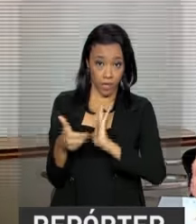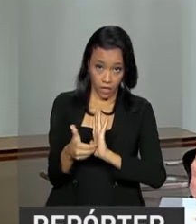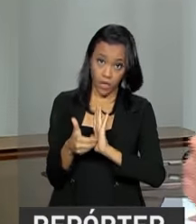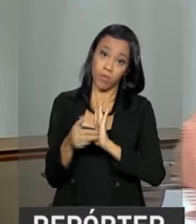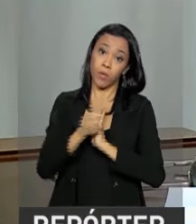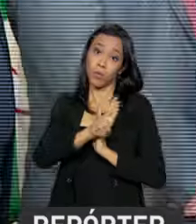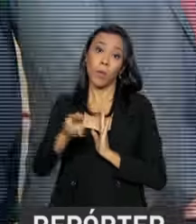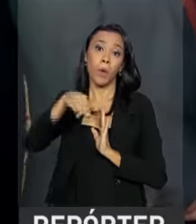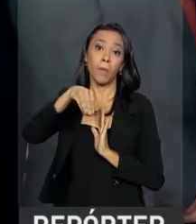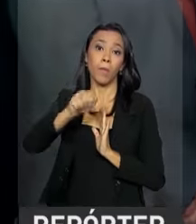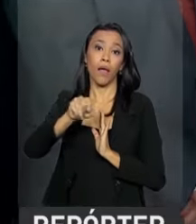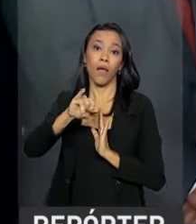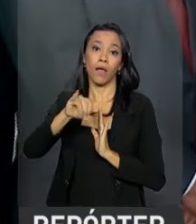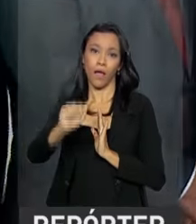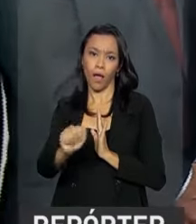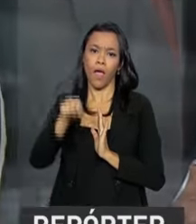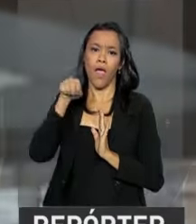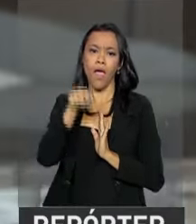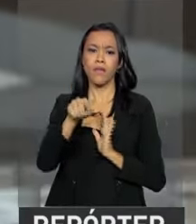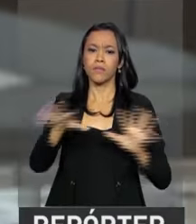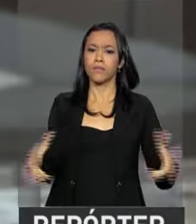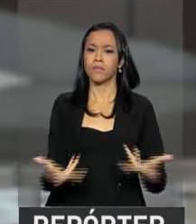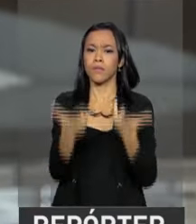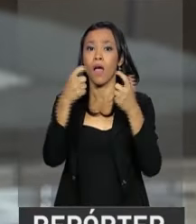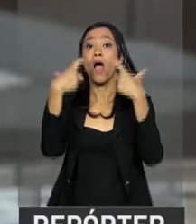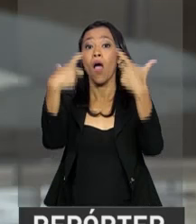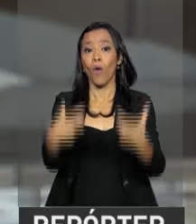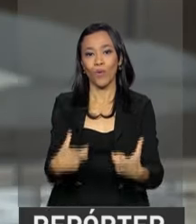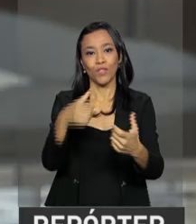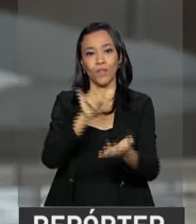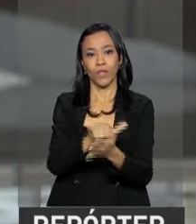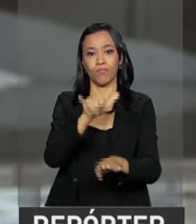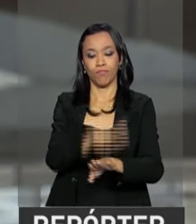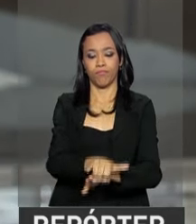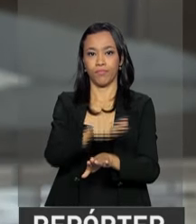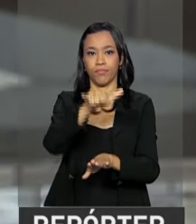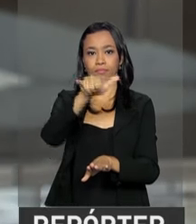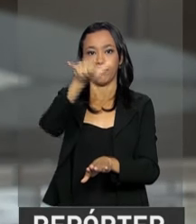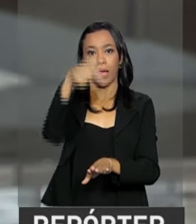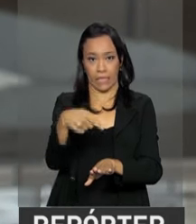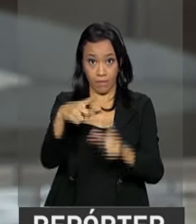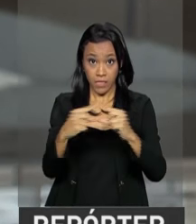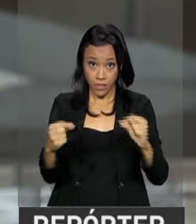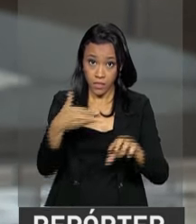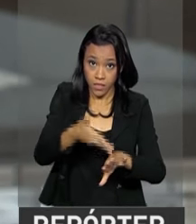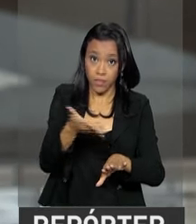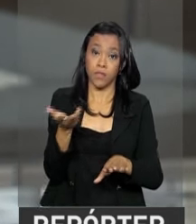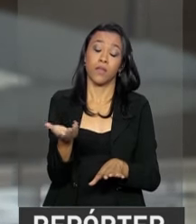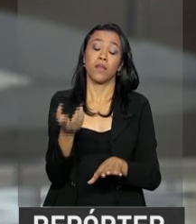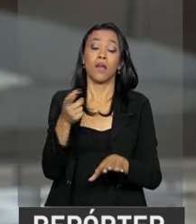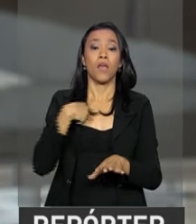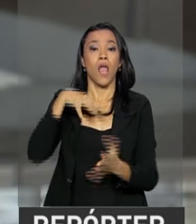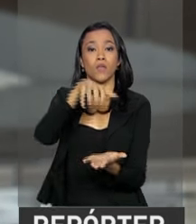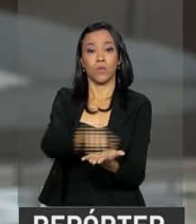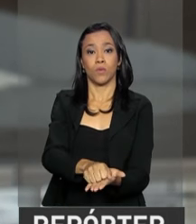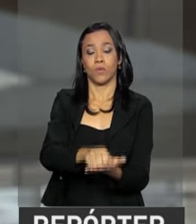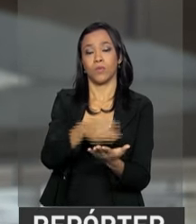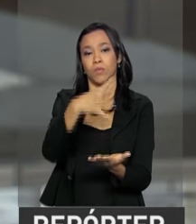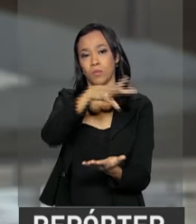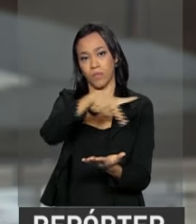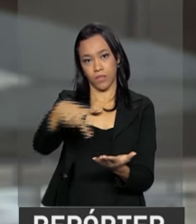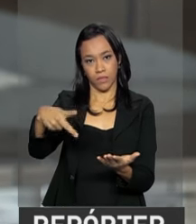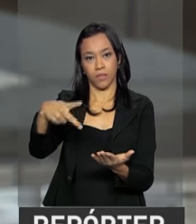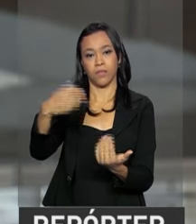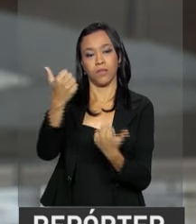Câmara, Rodrigo Maia. Essa cerimônia ela aconteceu na base aérea de Brasília. Rodrigo Maia assume a presidência da República por